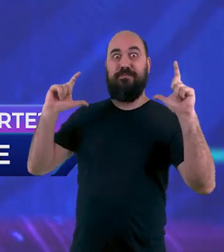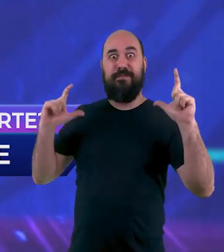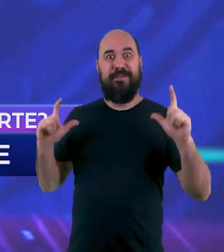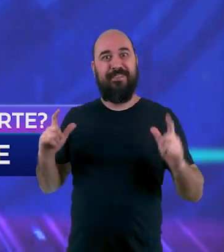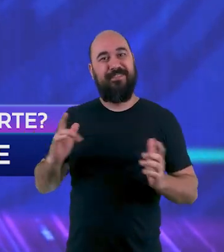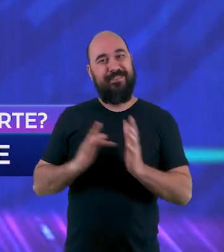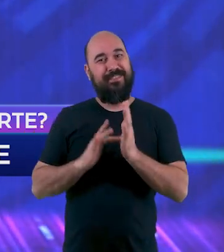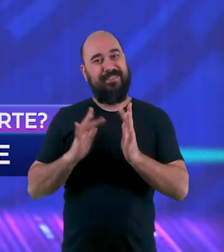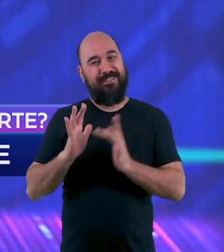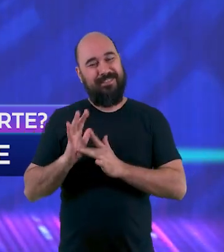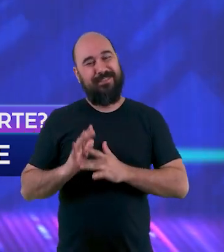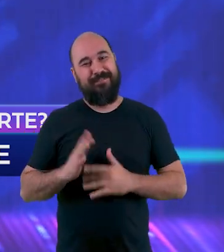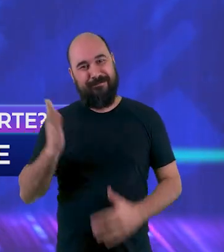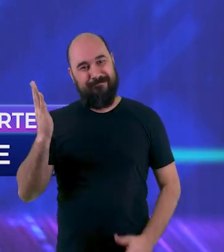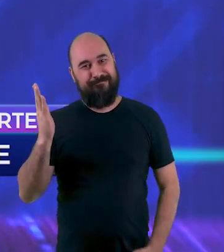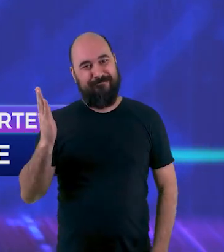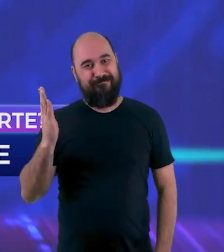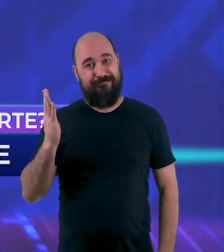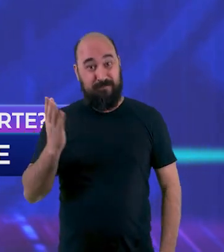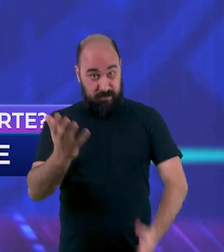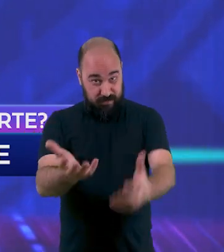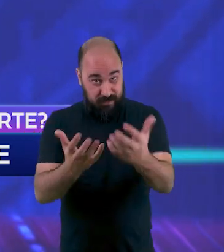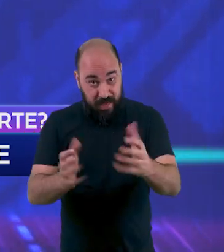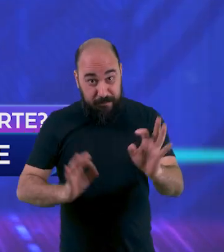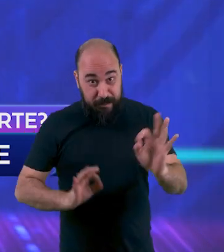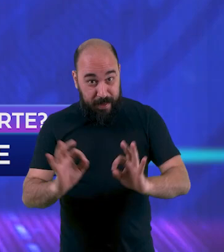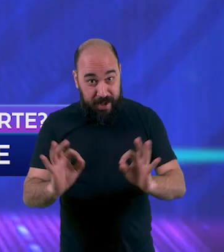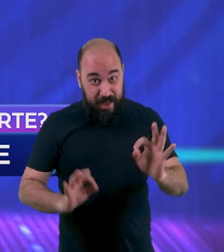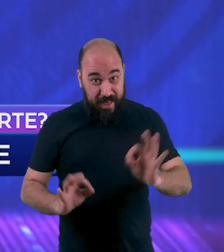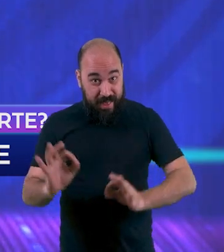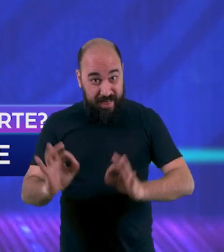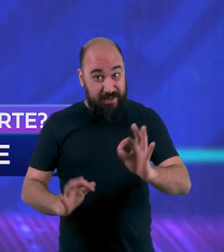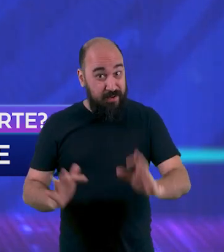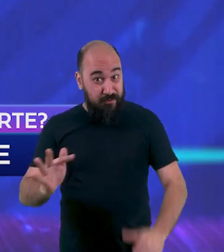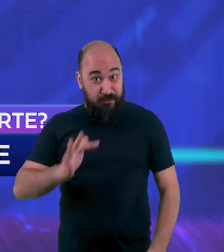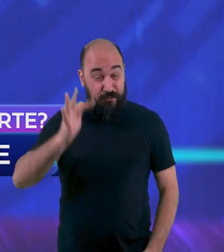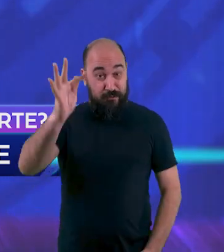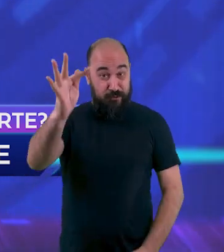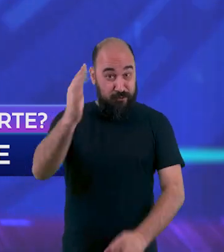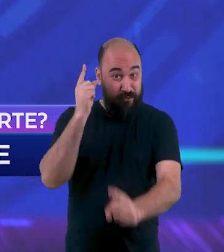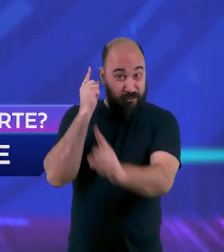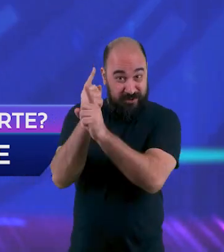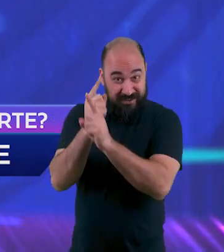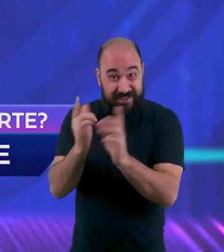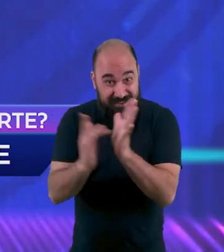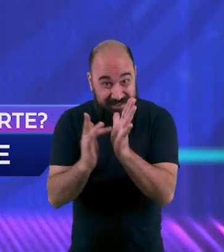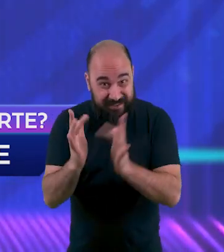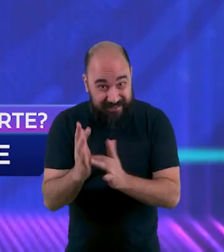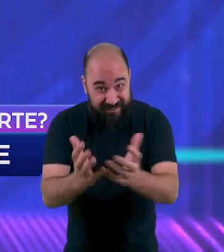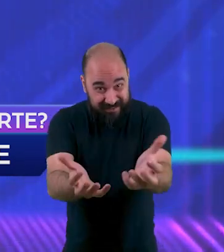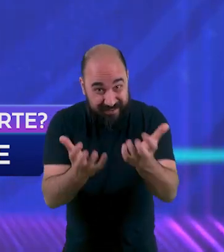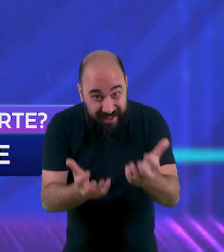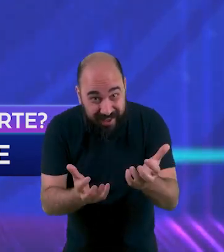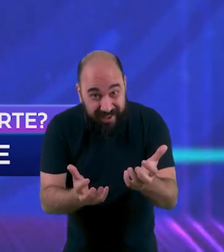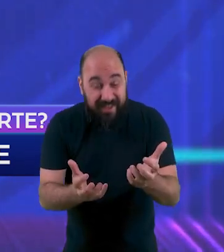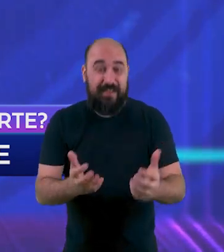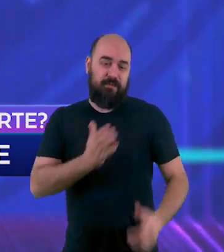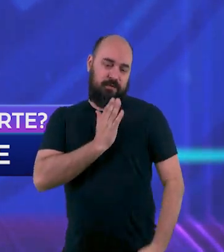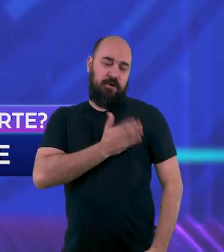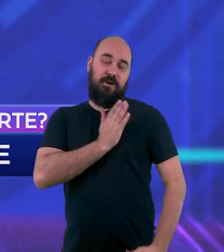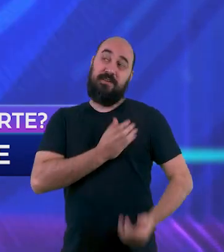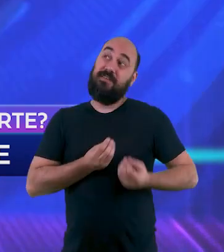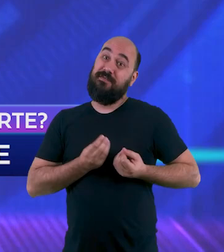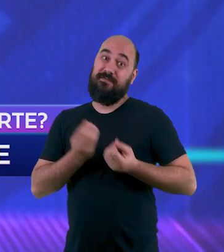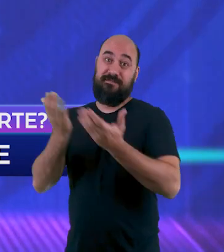Jesus. Se você quer se preparar para esse dia, se é o seu desejo colocar o seu coração nas mãos do